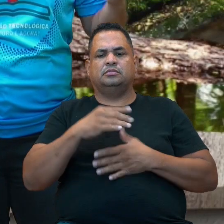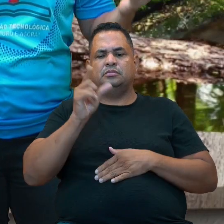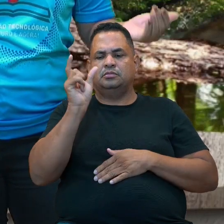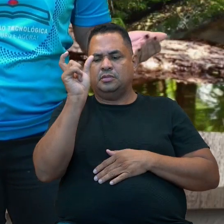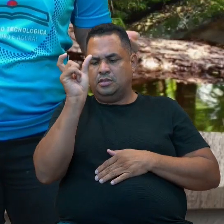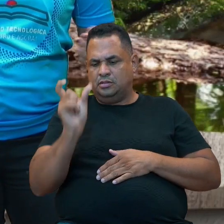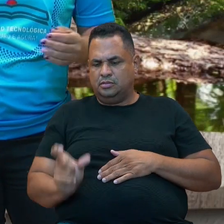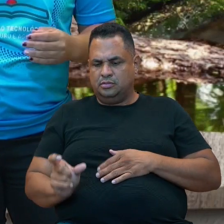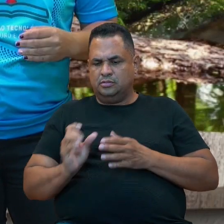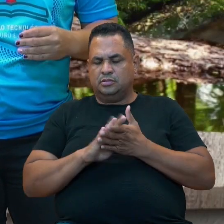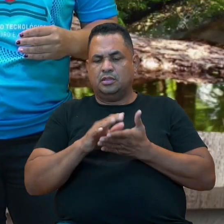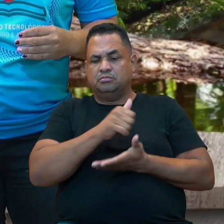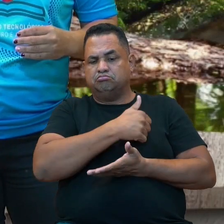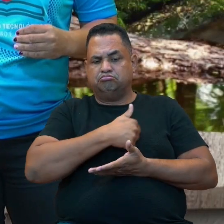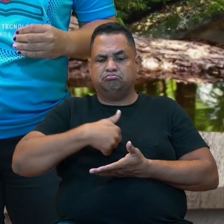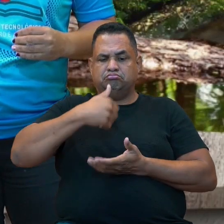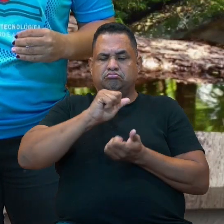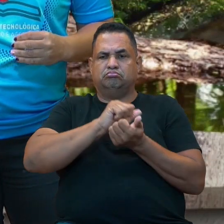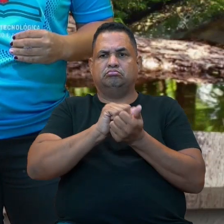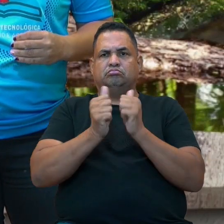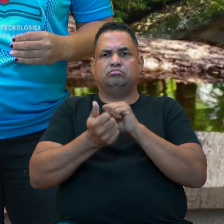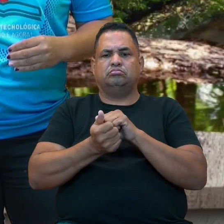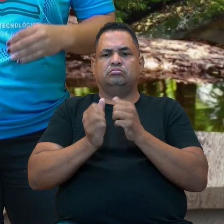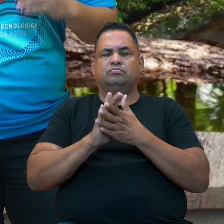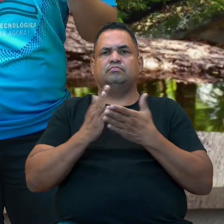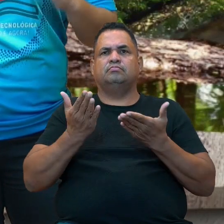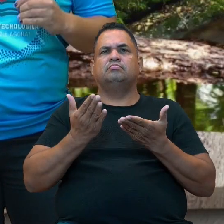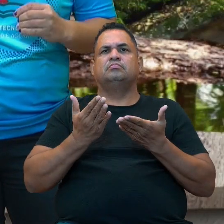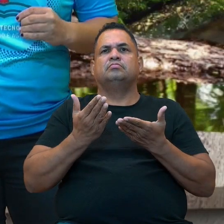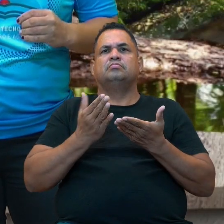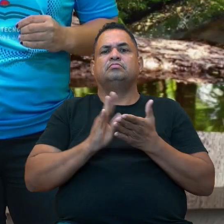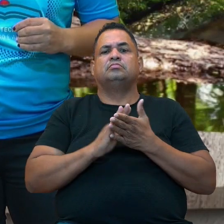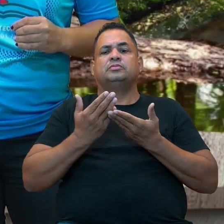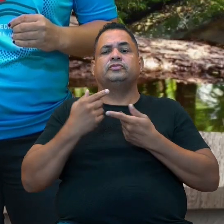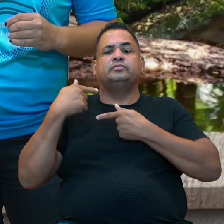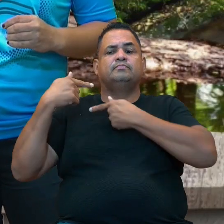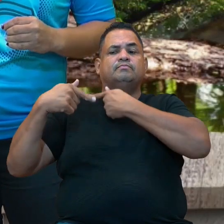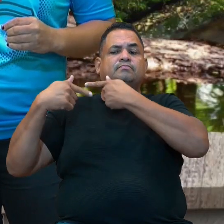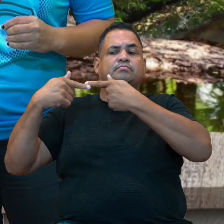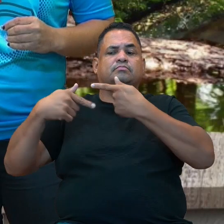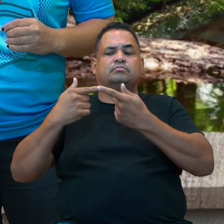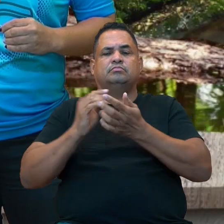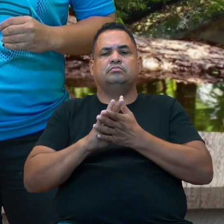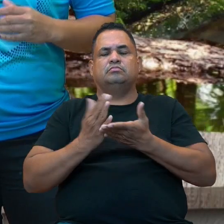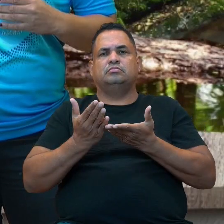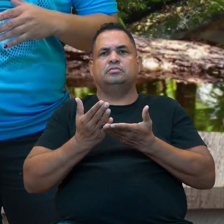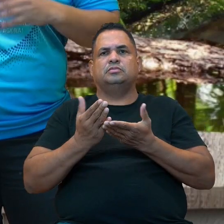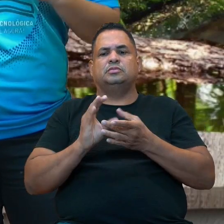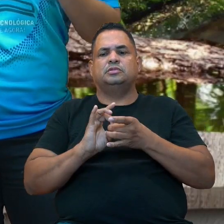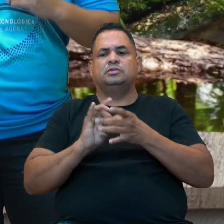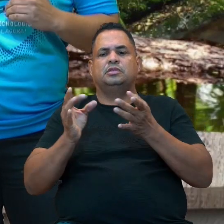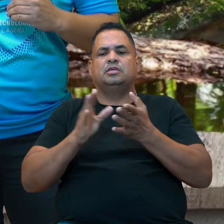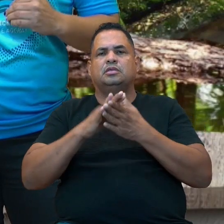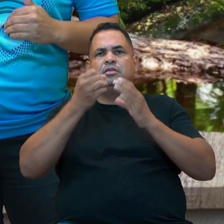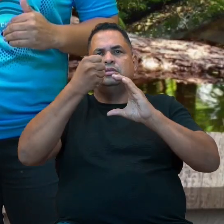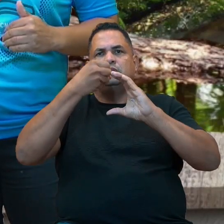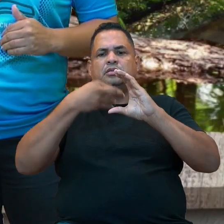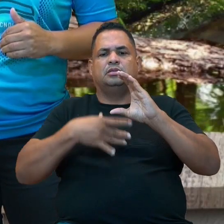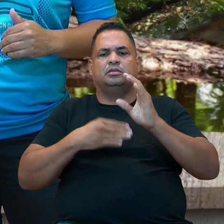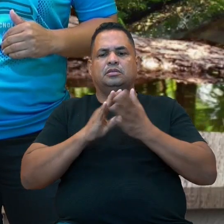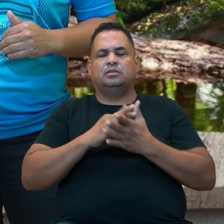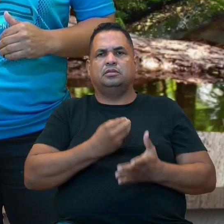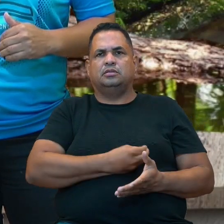melhor adaptados e vão deixar as características que favoreçam a reprodução, aliás, a sobrevivência